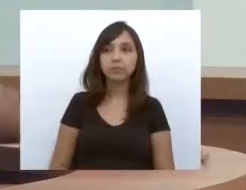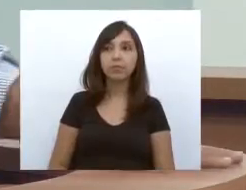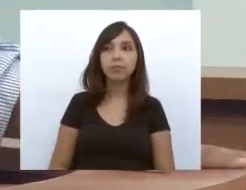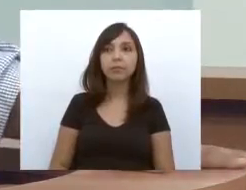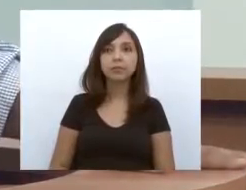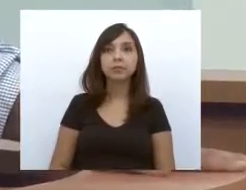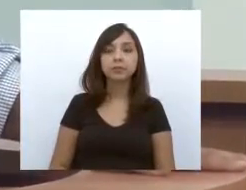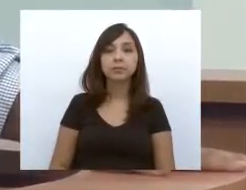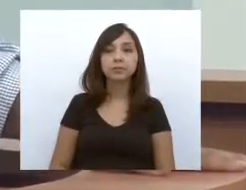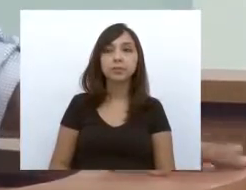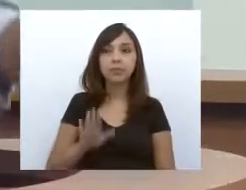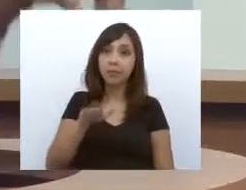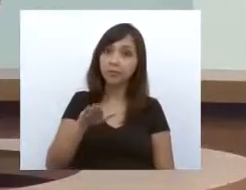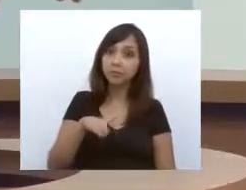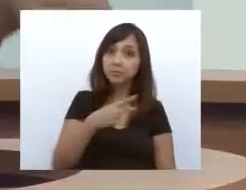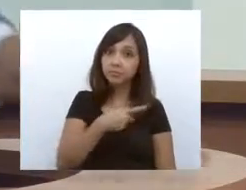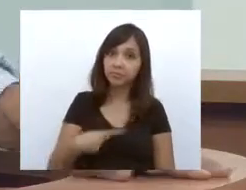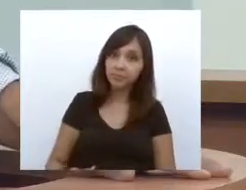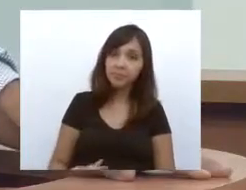Senhor presidente.